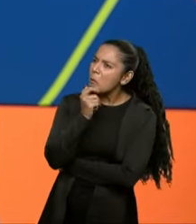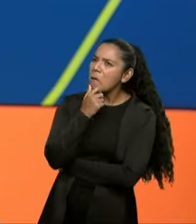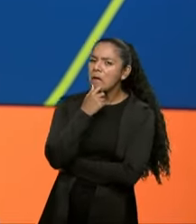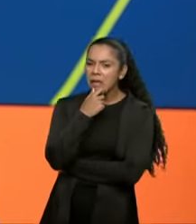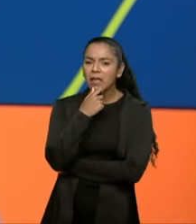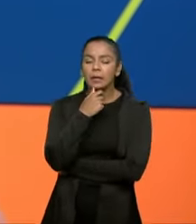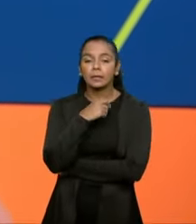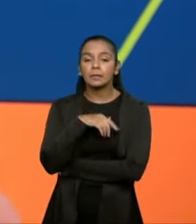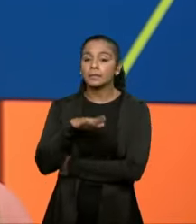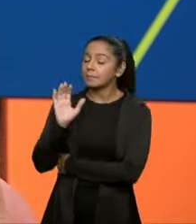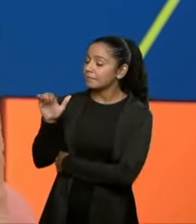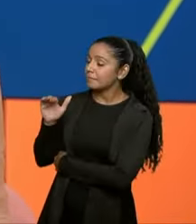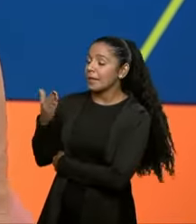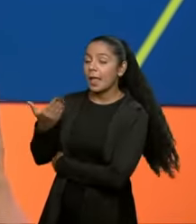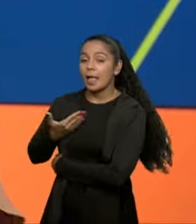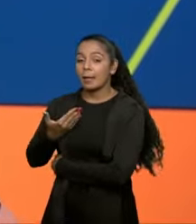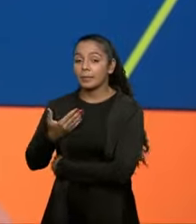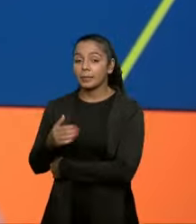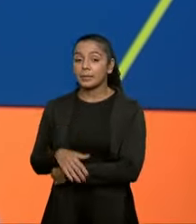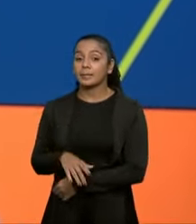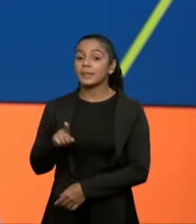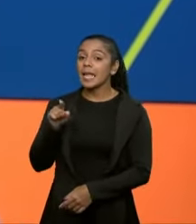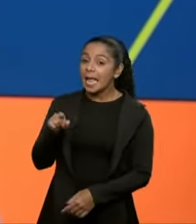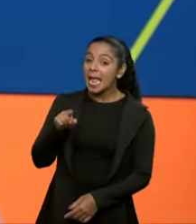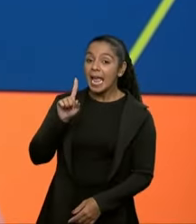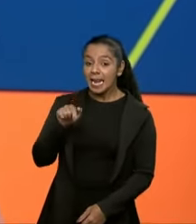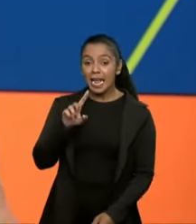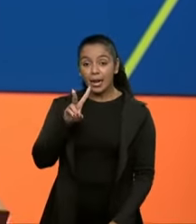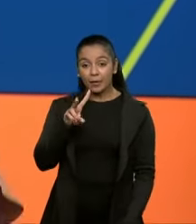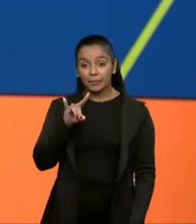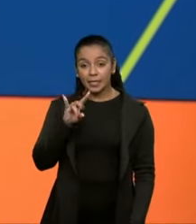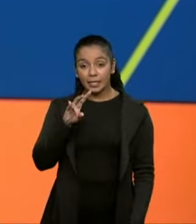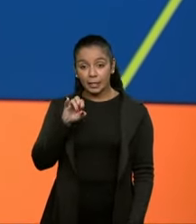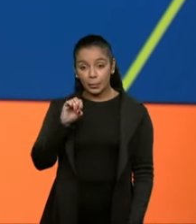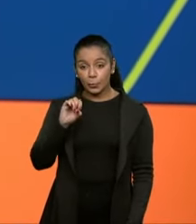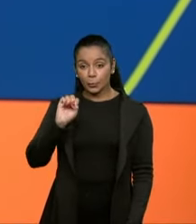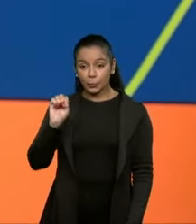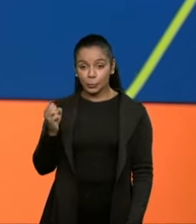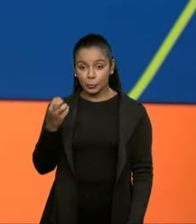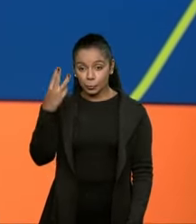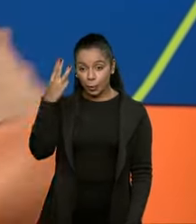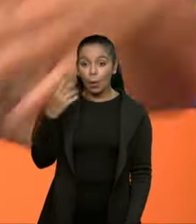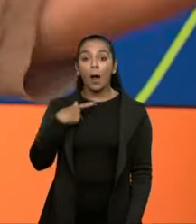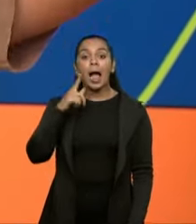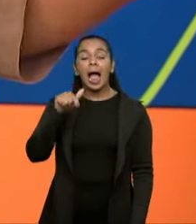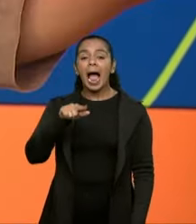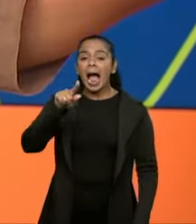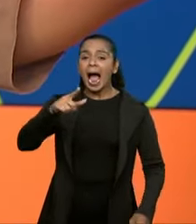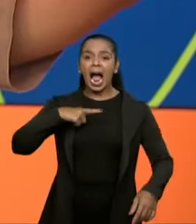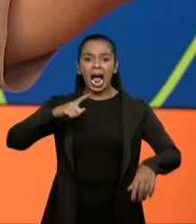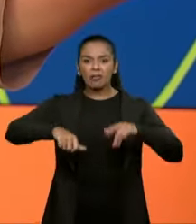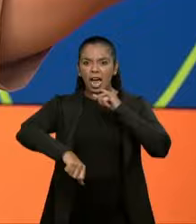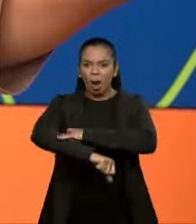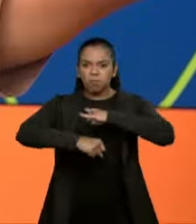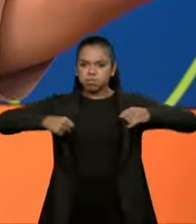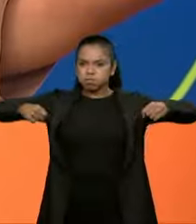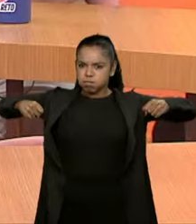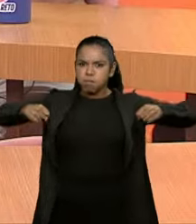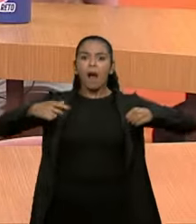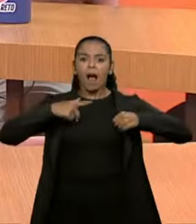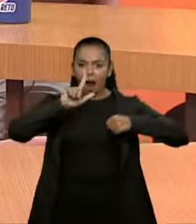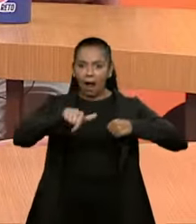ela falou, dona Ciclana, não estou lembrando o nome dela. Ele fazia o video show, depois ele fez... Ah, aquele que era enorme, desse tamanho,